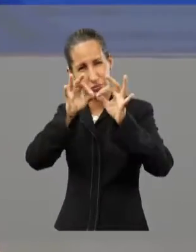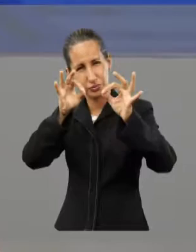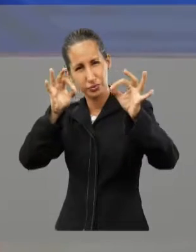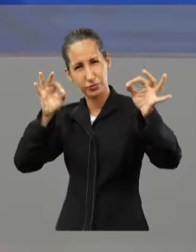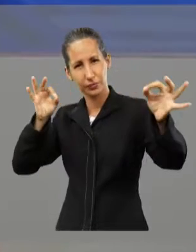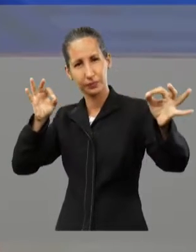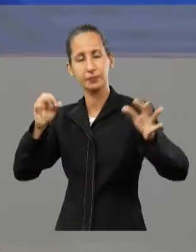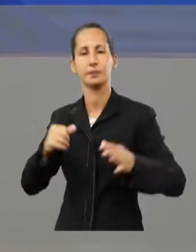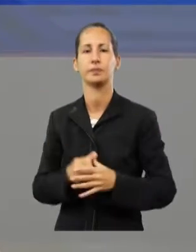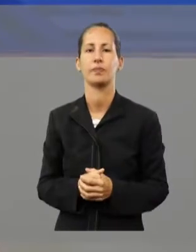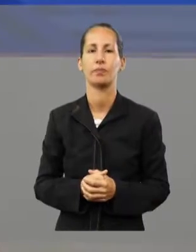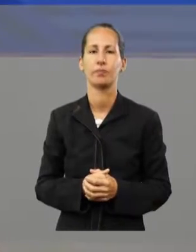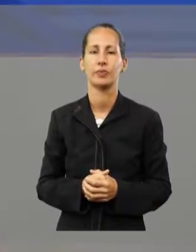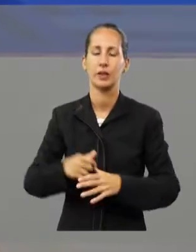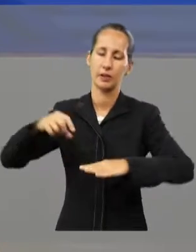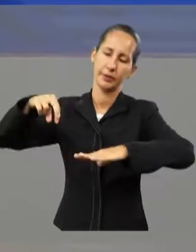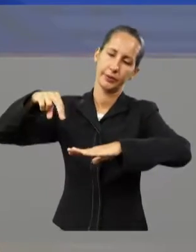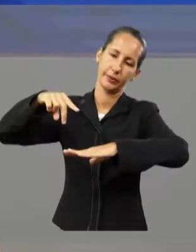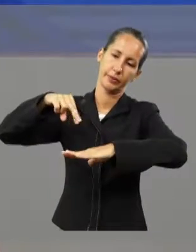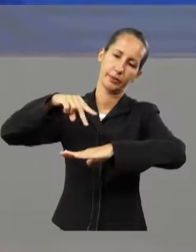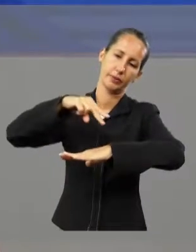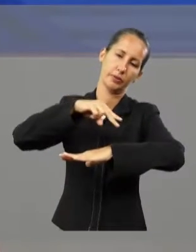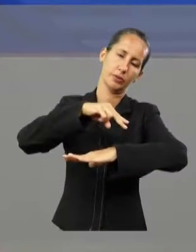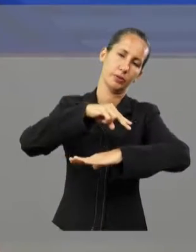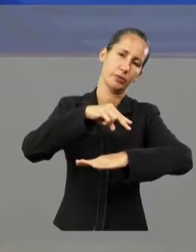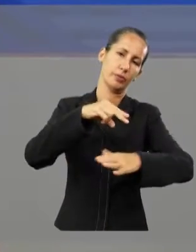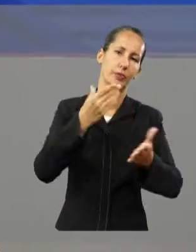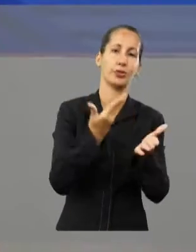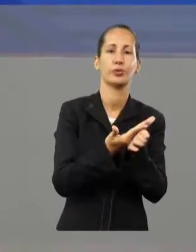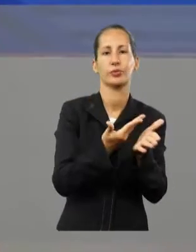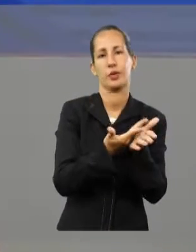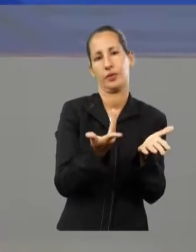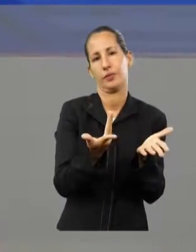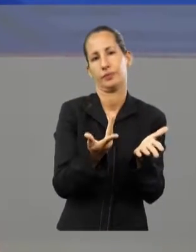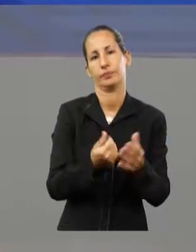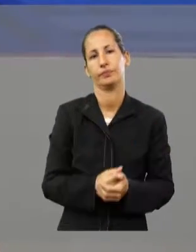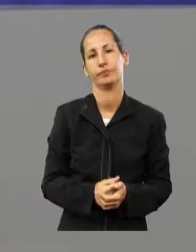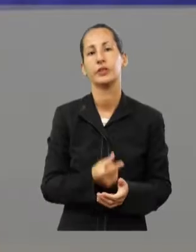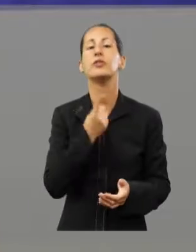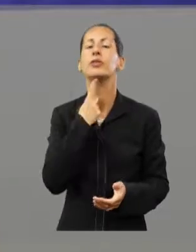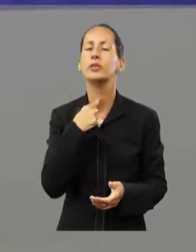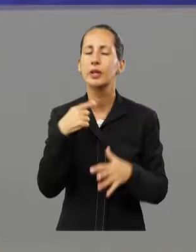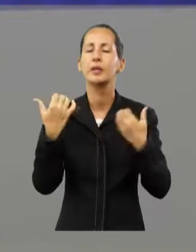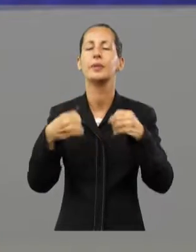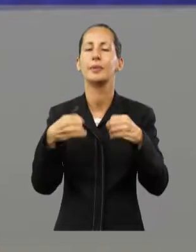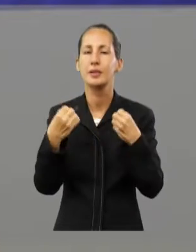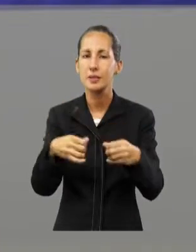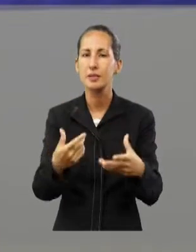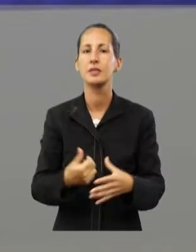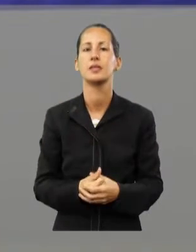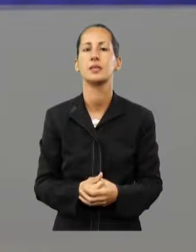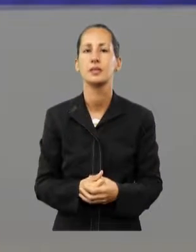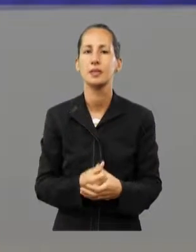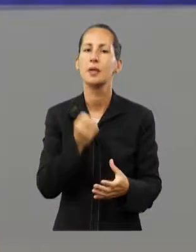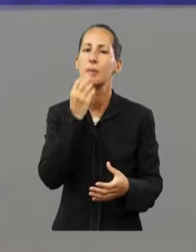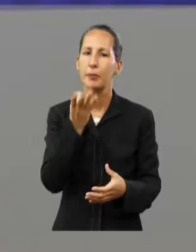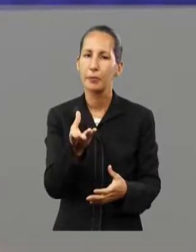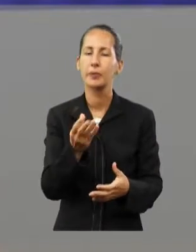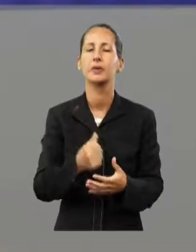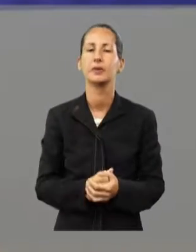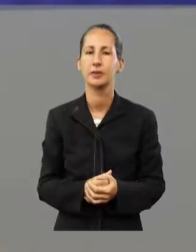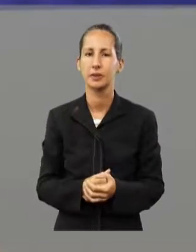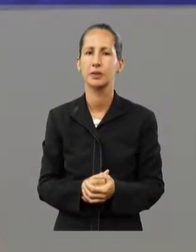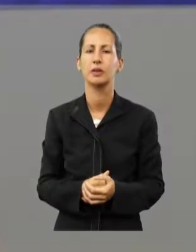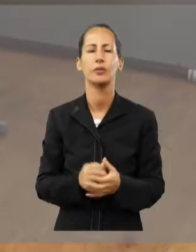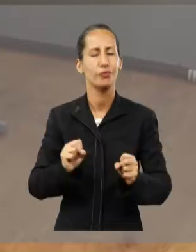que eu vou chamar, a pé para estudar. Teve boa vontade para estudar. Compreendeu? Teve boa vontade para estudar.